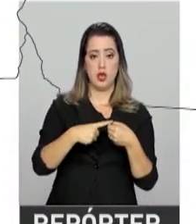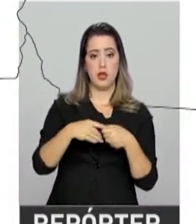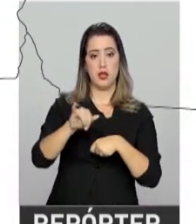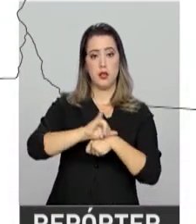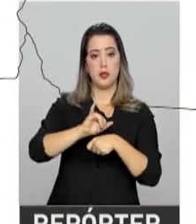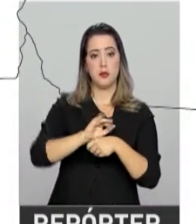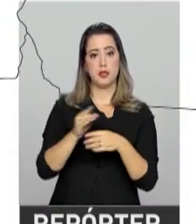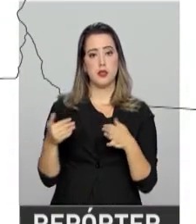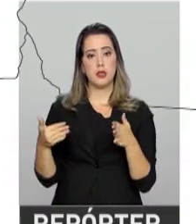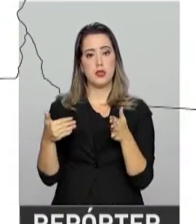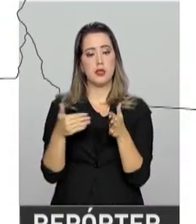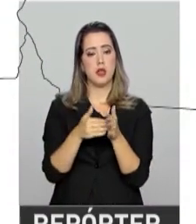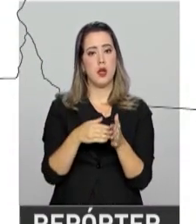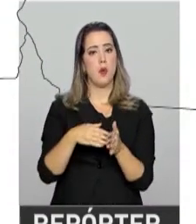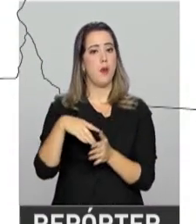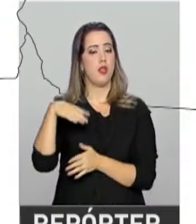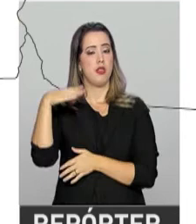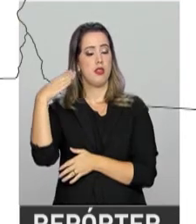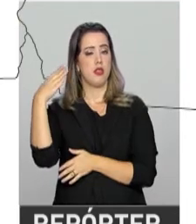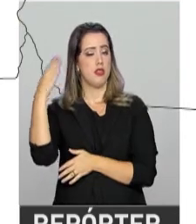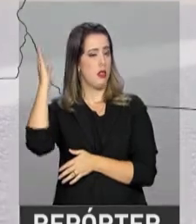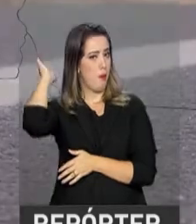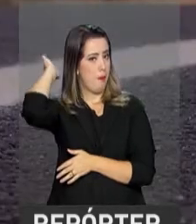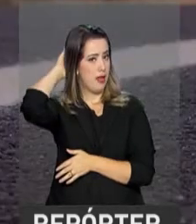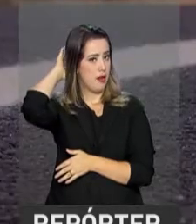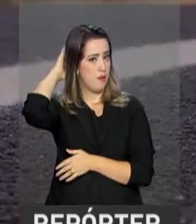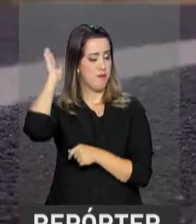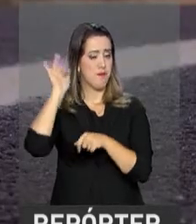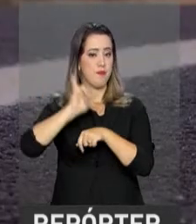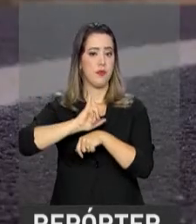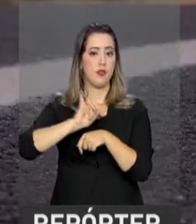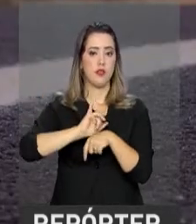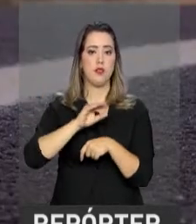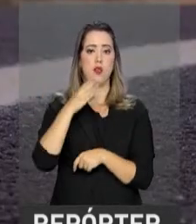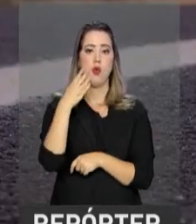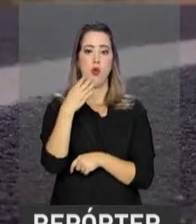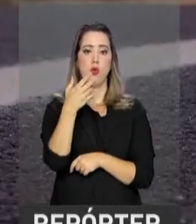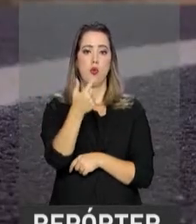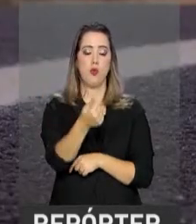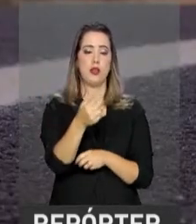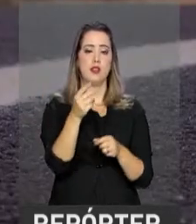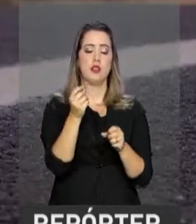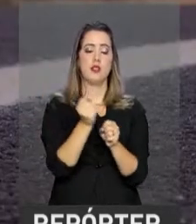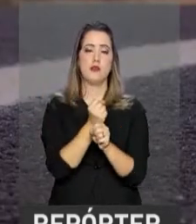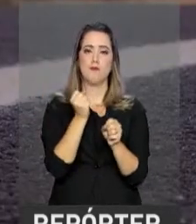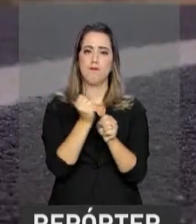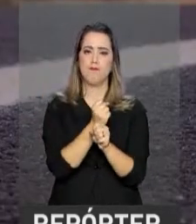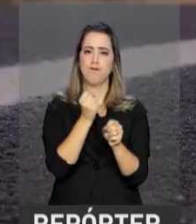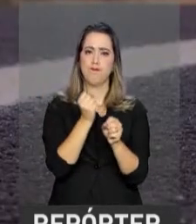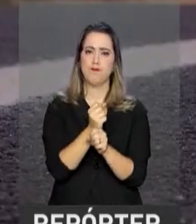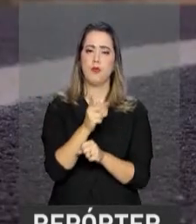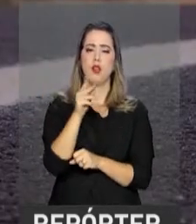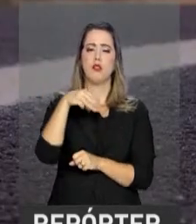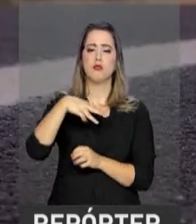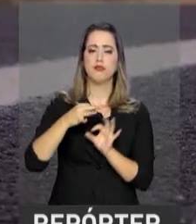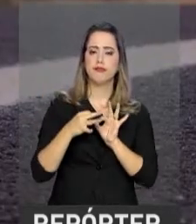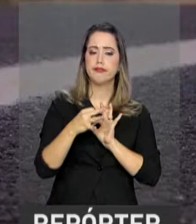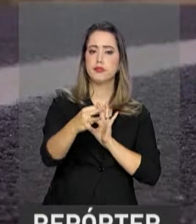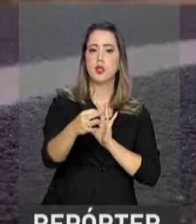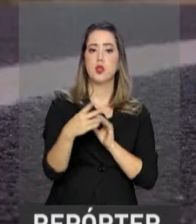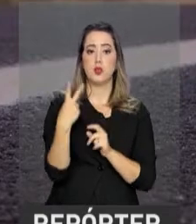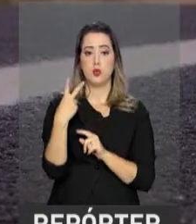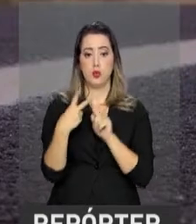maceió a belém no pará o trecho em obras tem 47 quilômetros e foi dividido em duas etapas